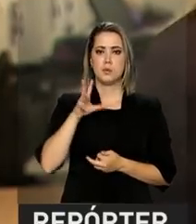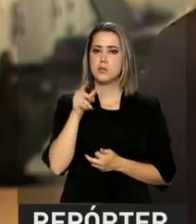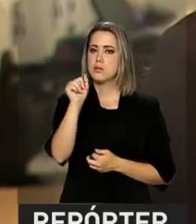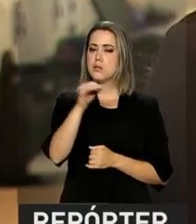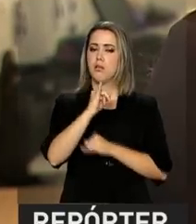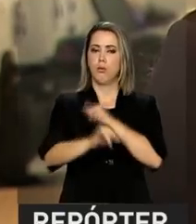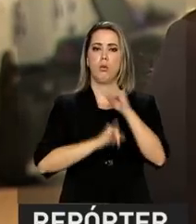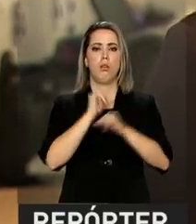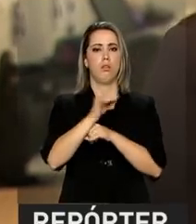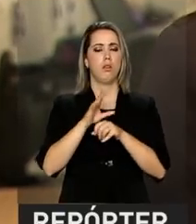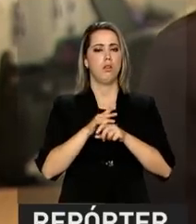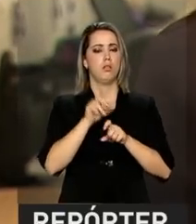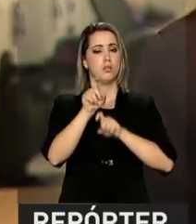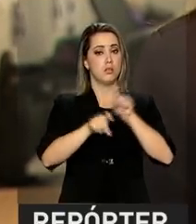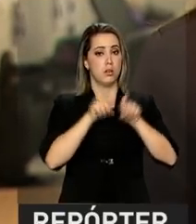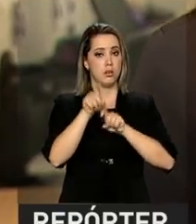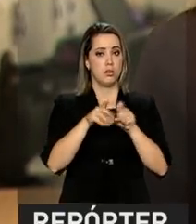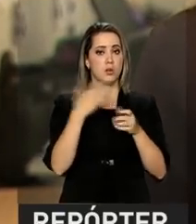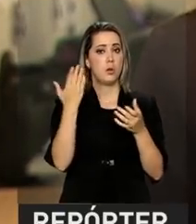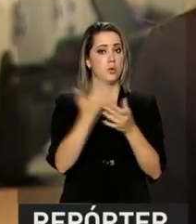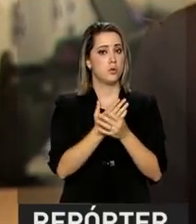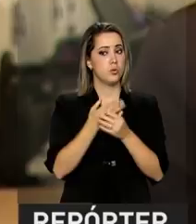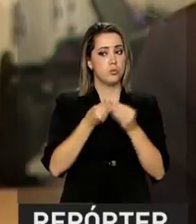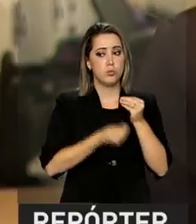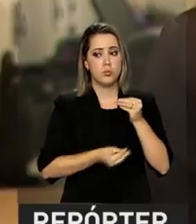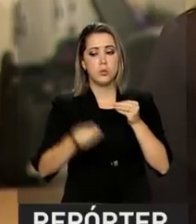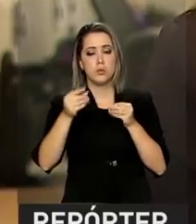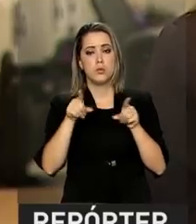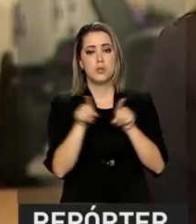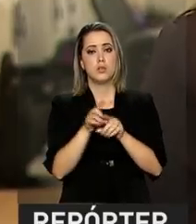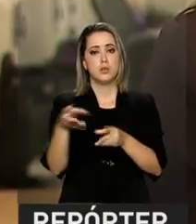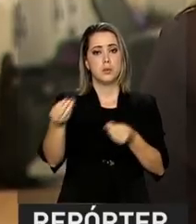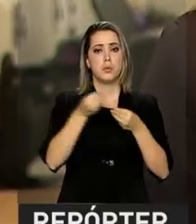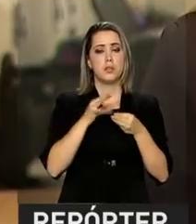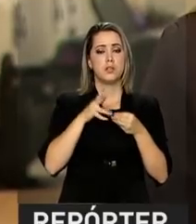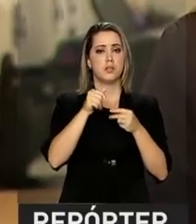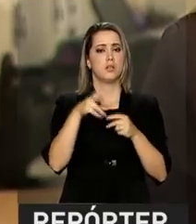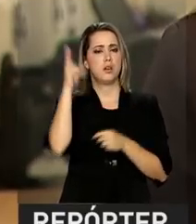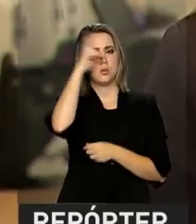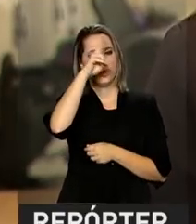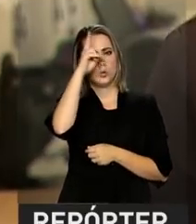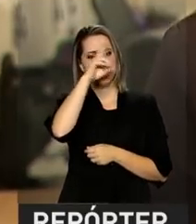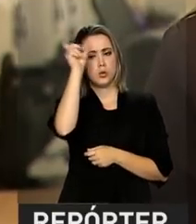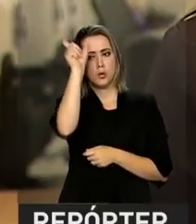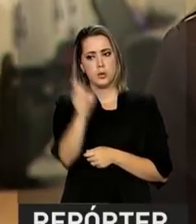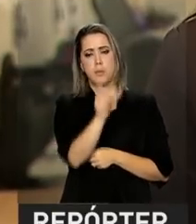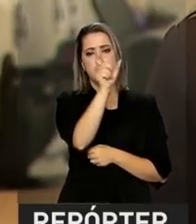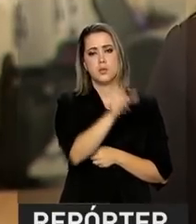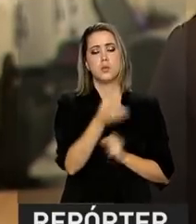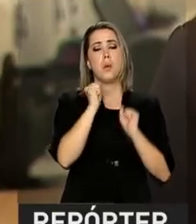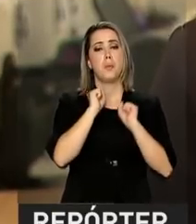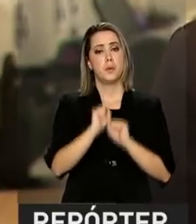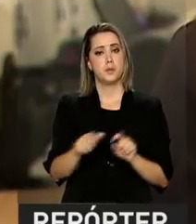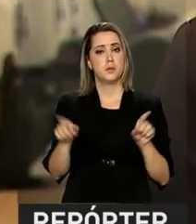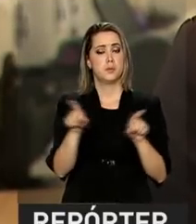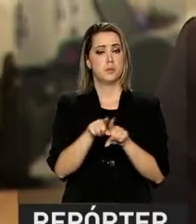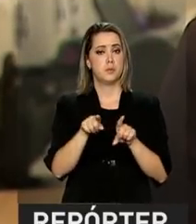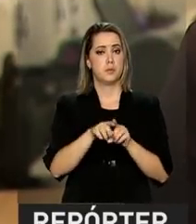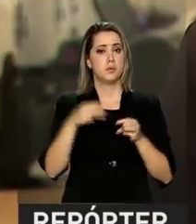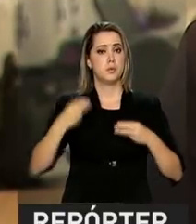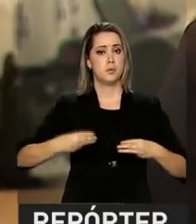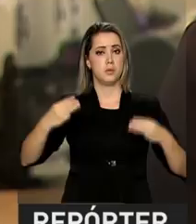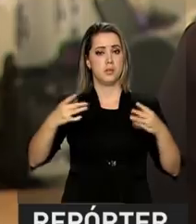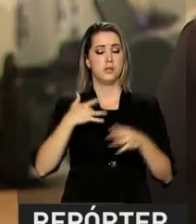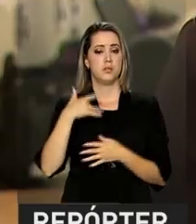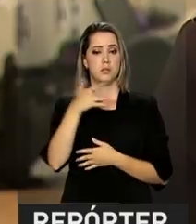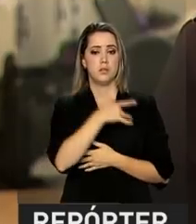dados da rede municipal à base nacional, além de trazer todo o histórico do paciente, vai permitir que o Ministério da